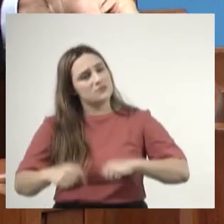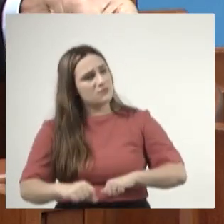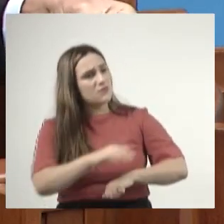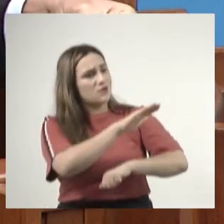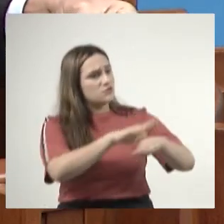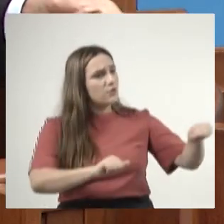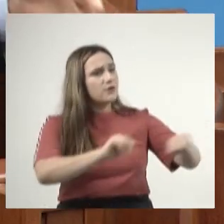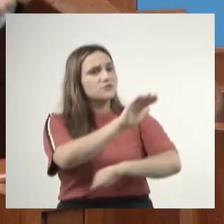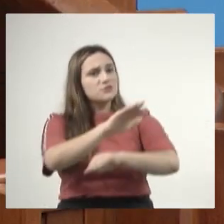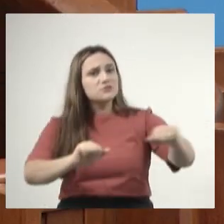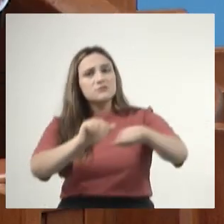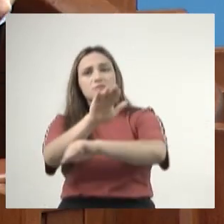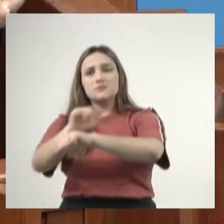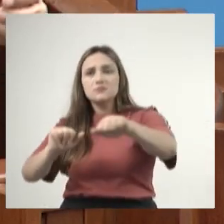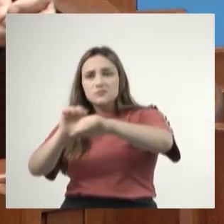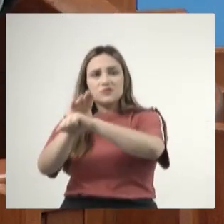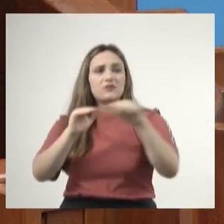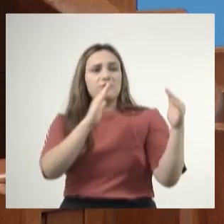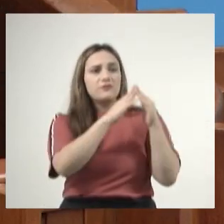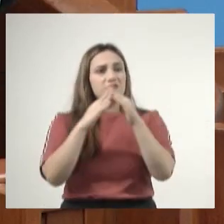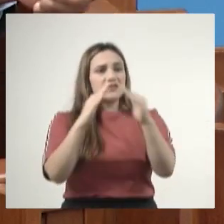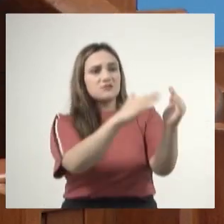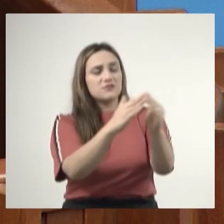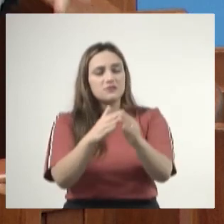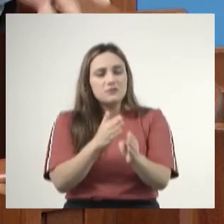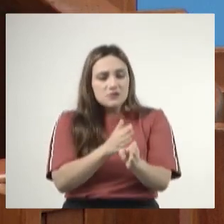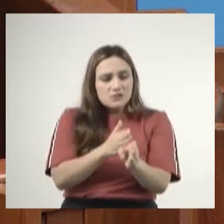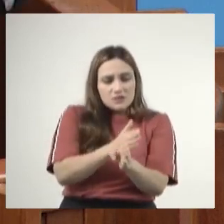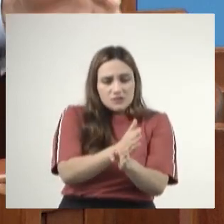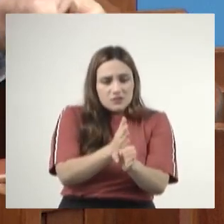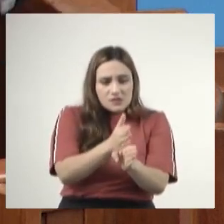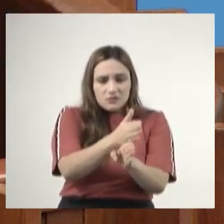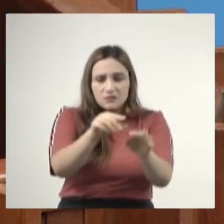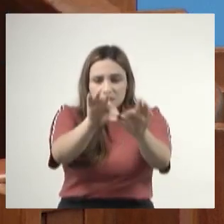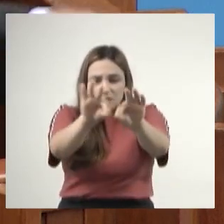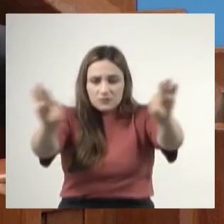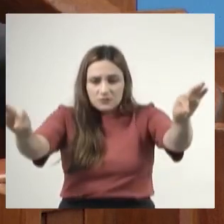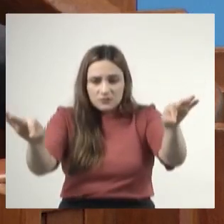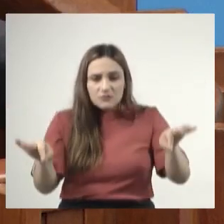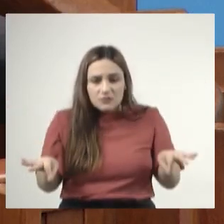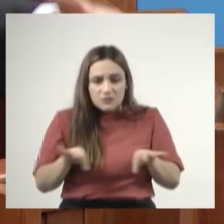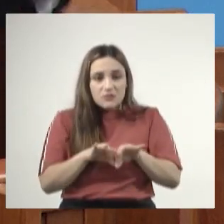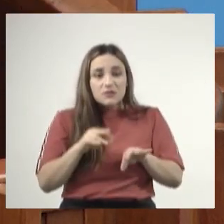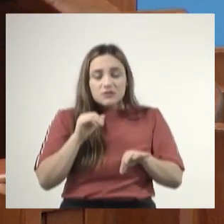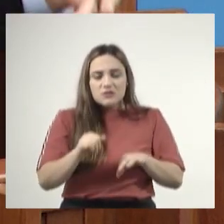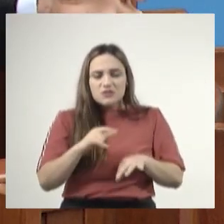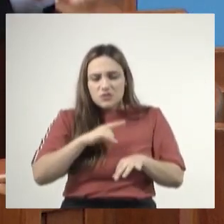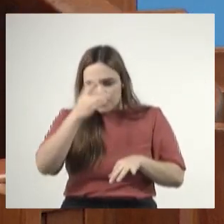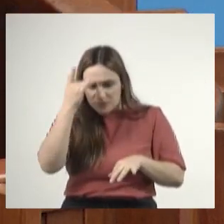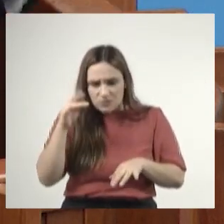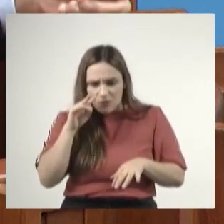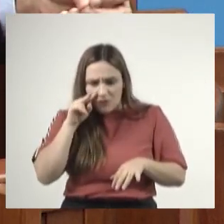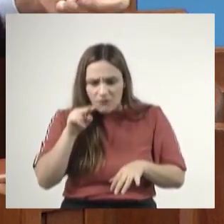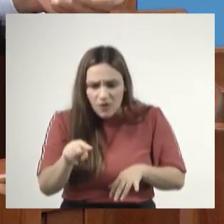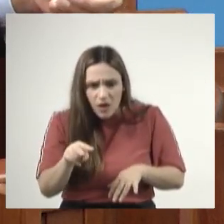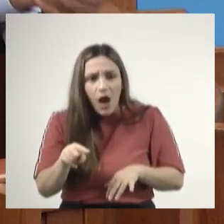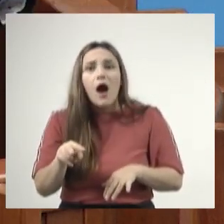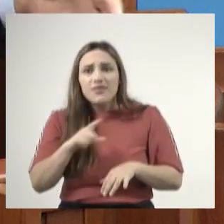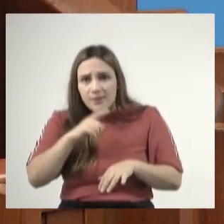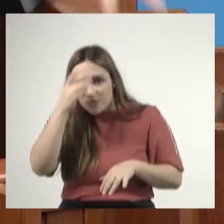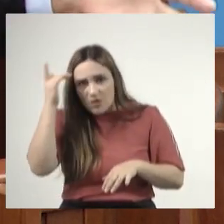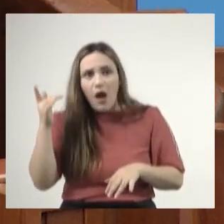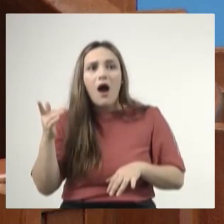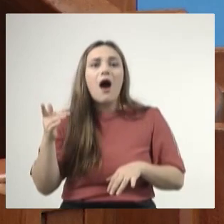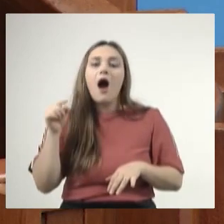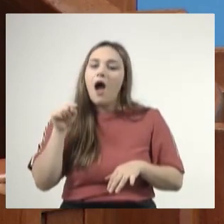a divisa, porque se tivesse uma pessoa na posse, essa pessoa